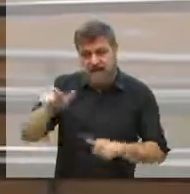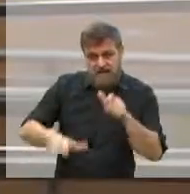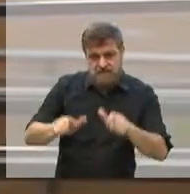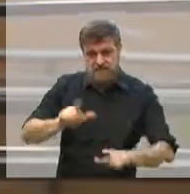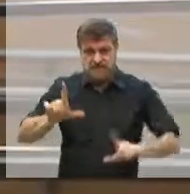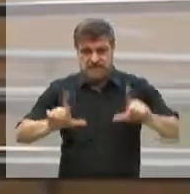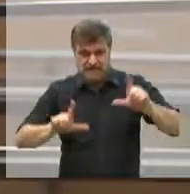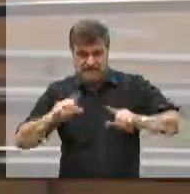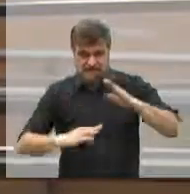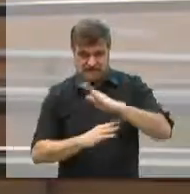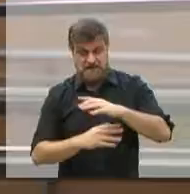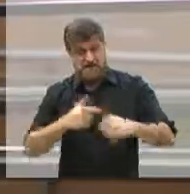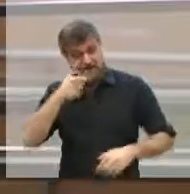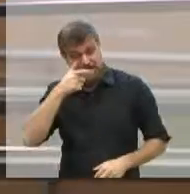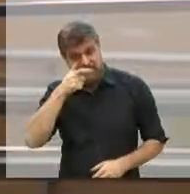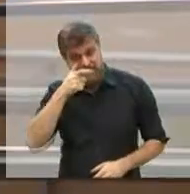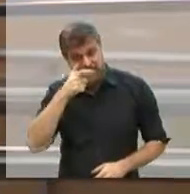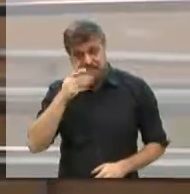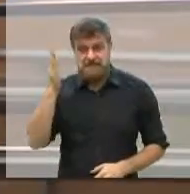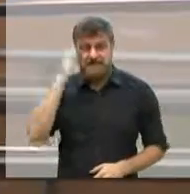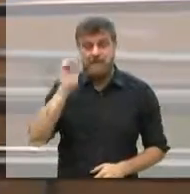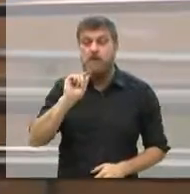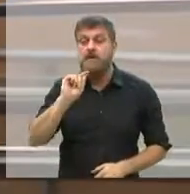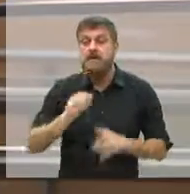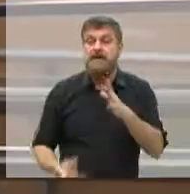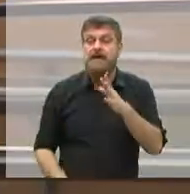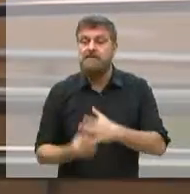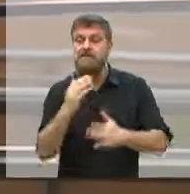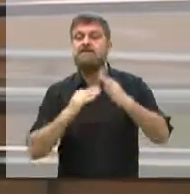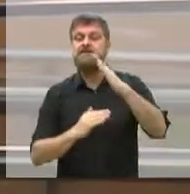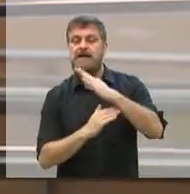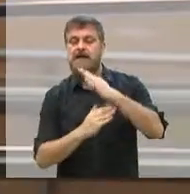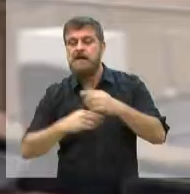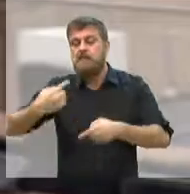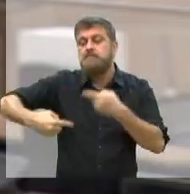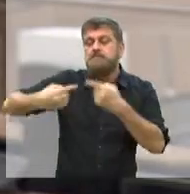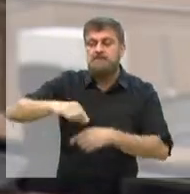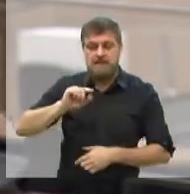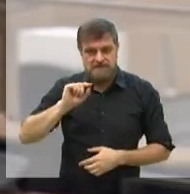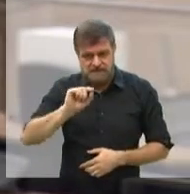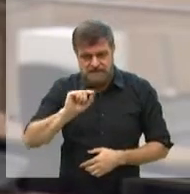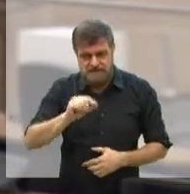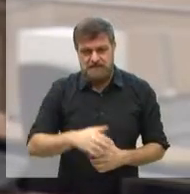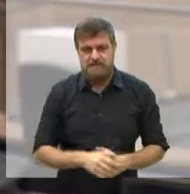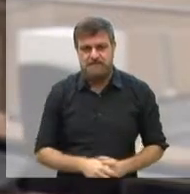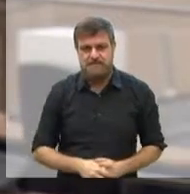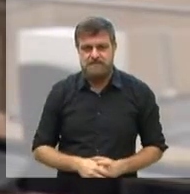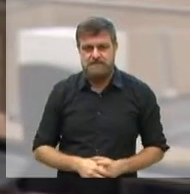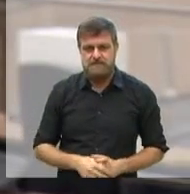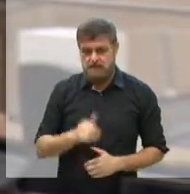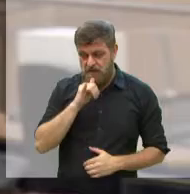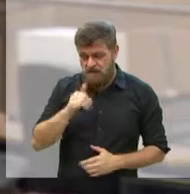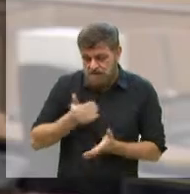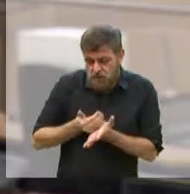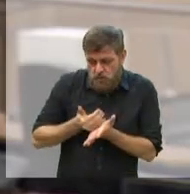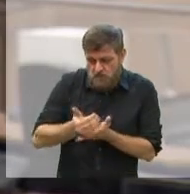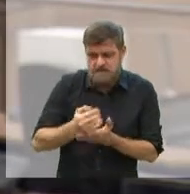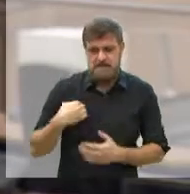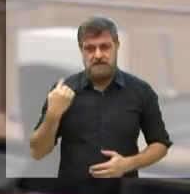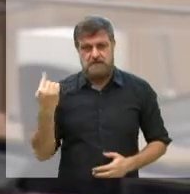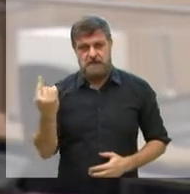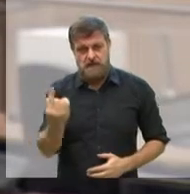está assistindo a gente também tem que saber o que se passa na Casa Legislativa, né? Como eu disse bem no começo, para